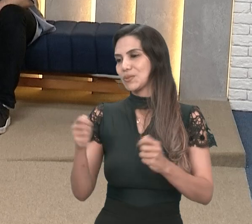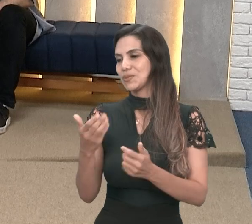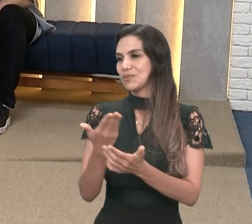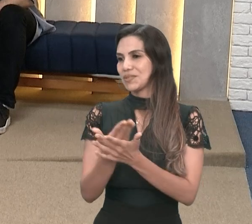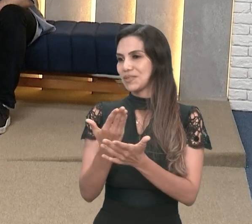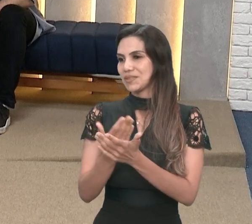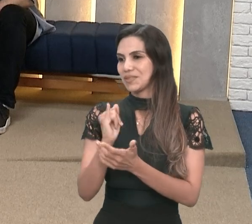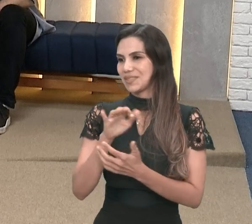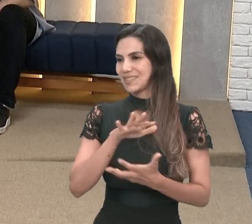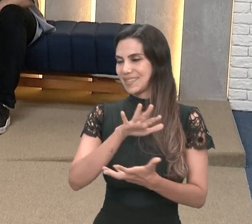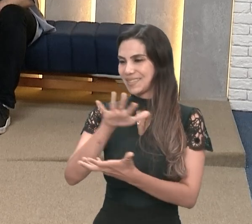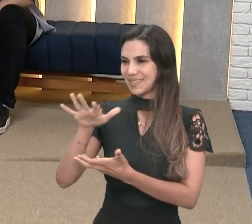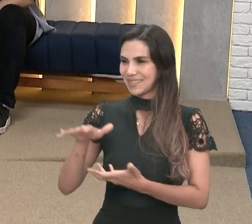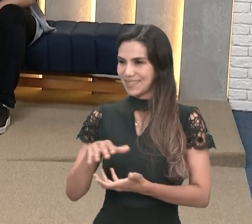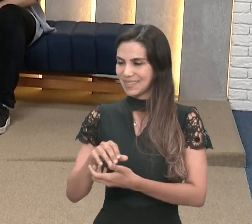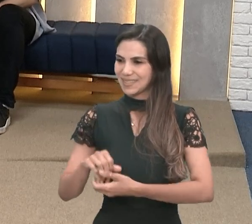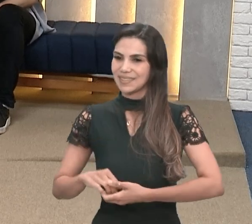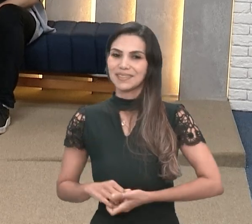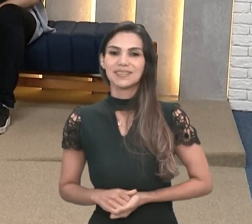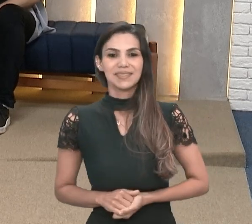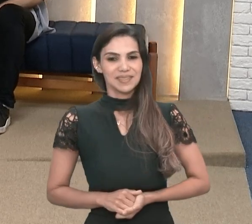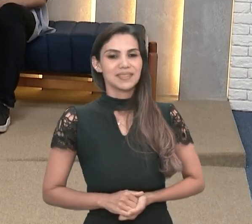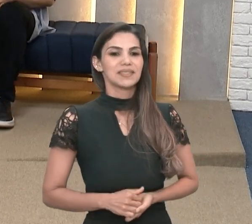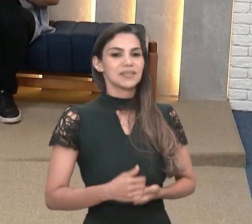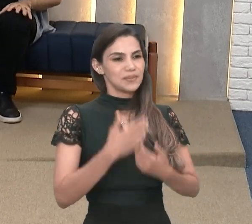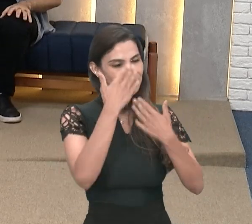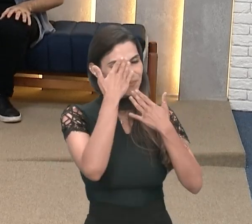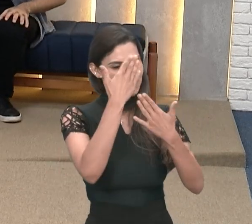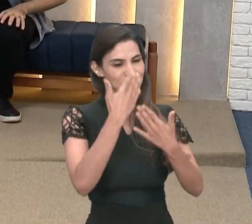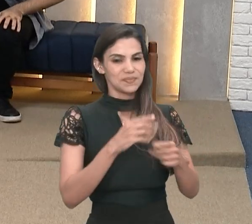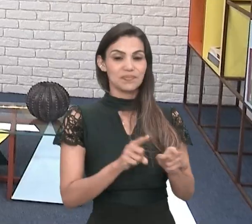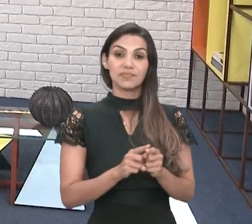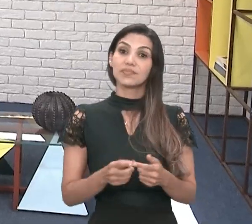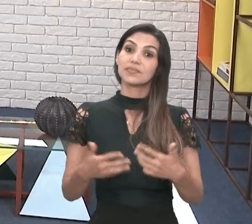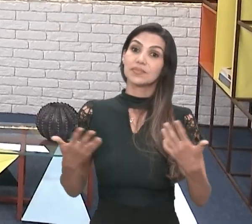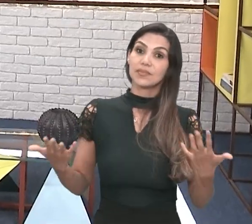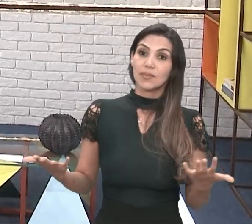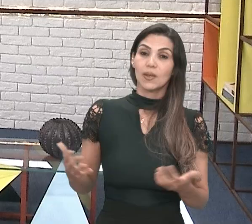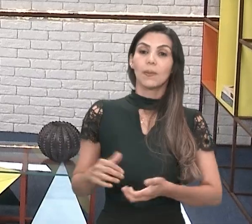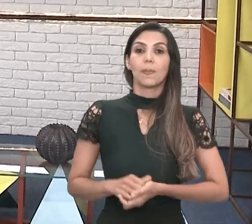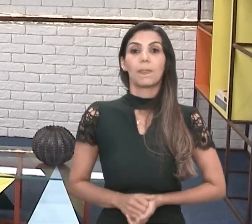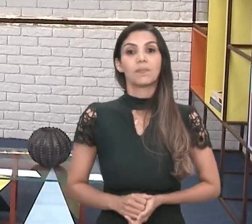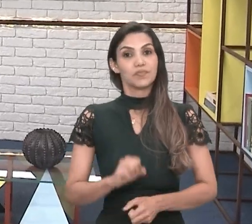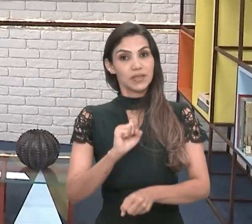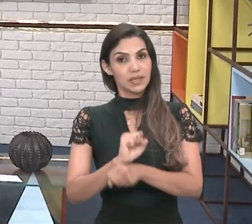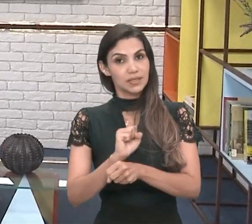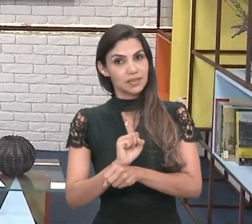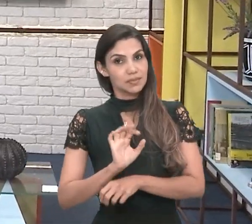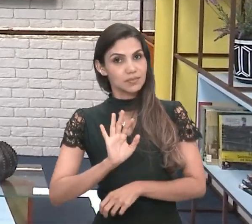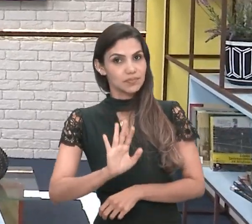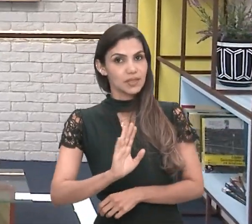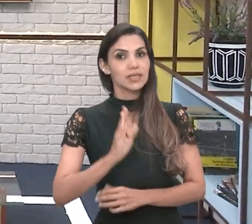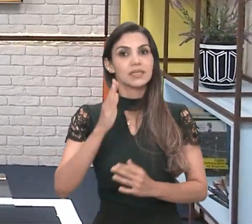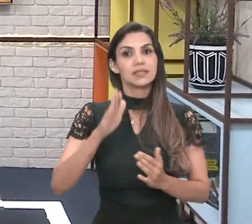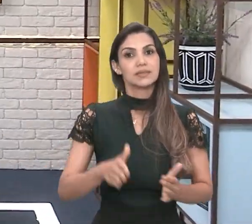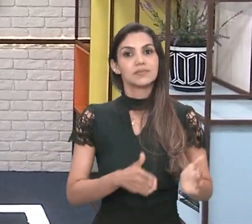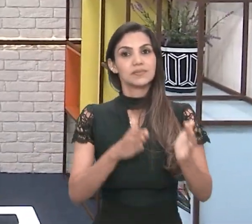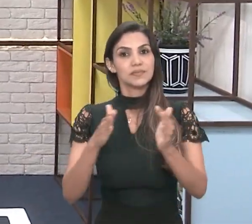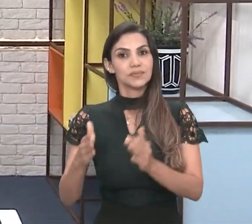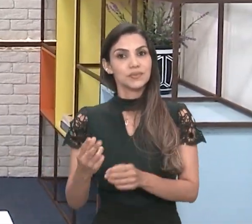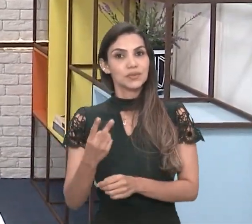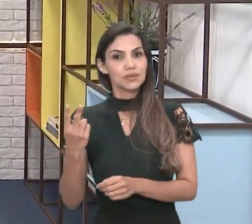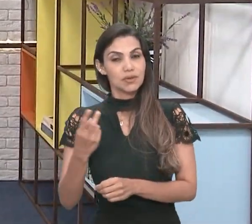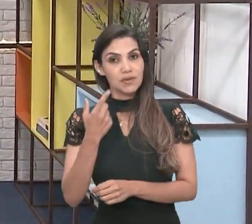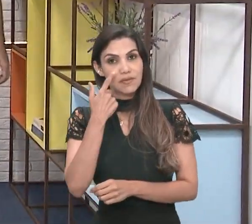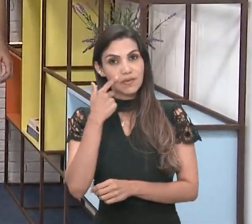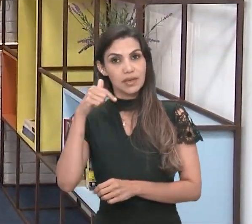Obrigado pela presença, viu? Nós que agradecemos. Muito bem. E não saia daí, porque no próximo bloco você vai ver que a